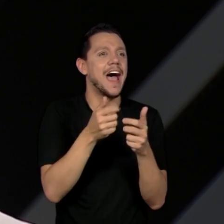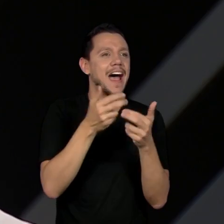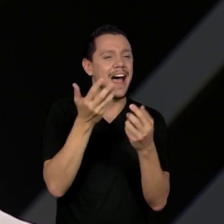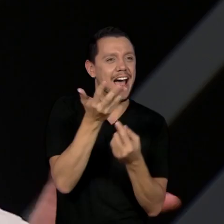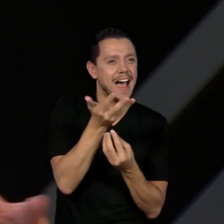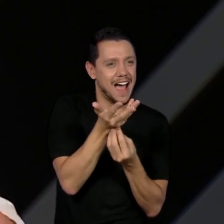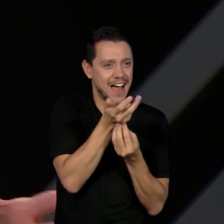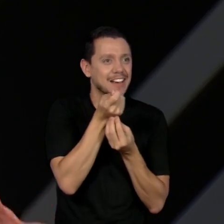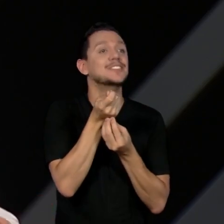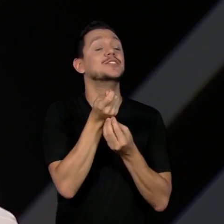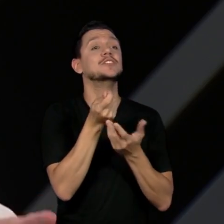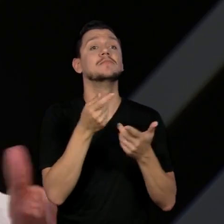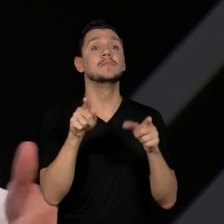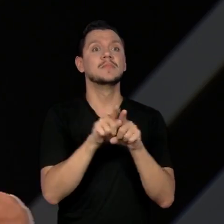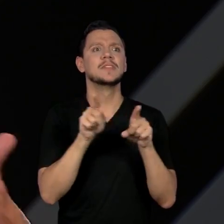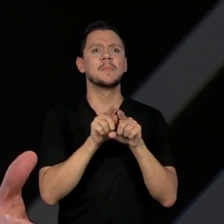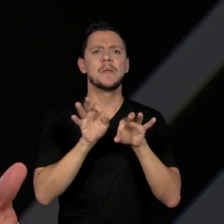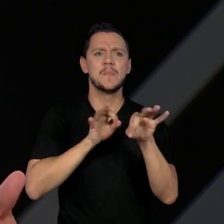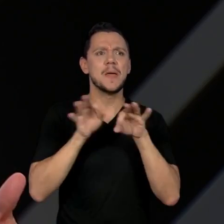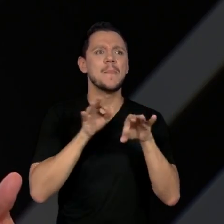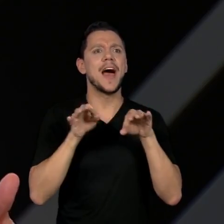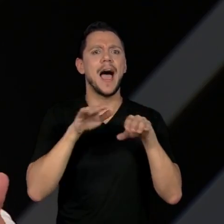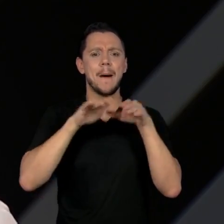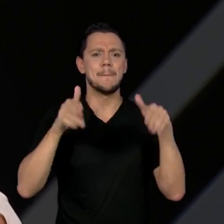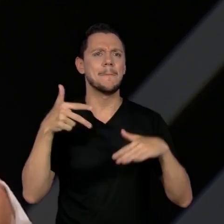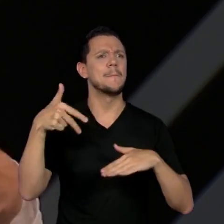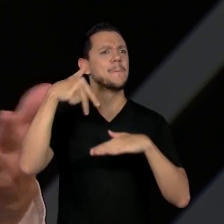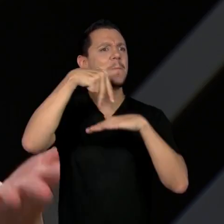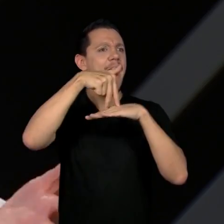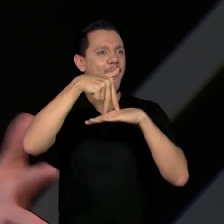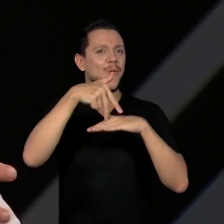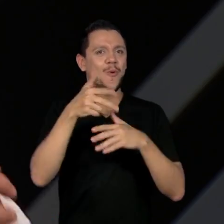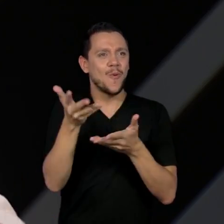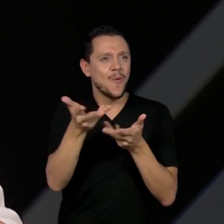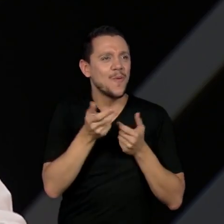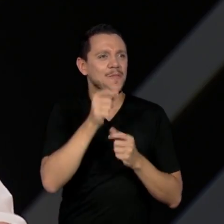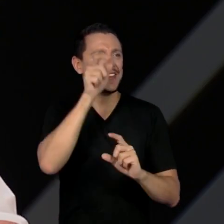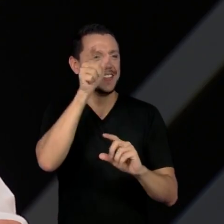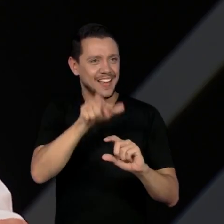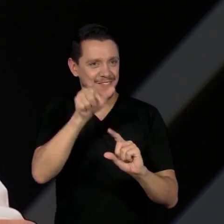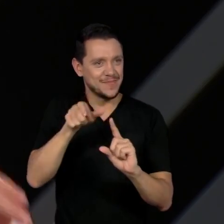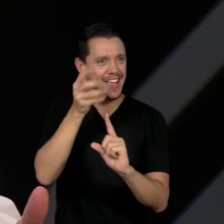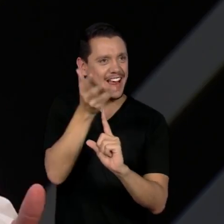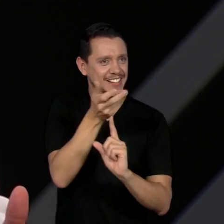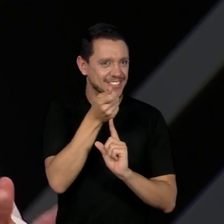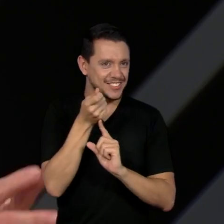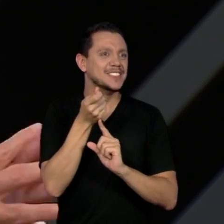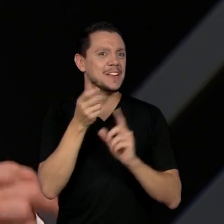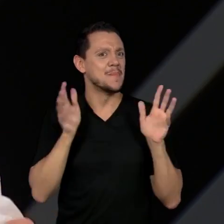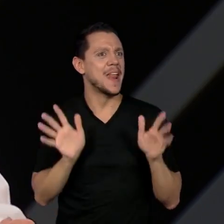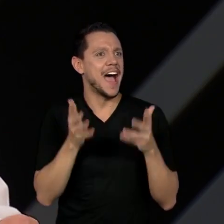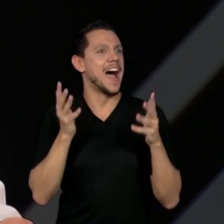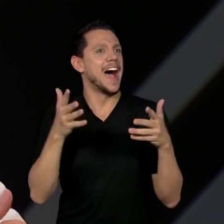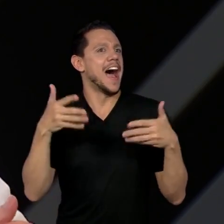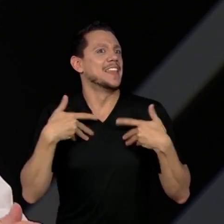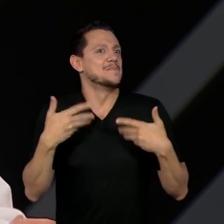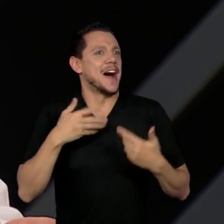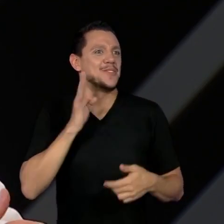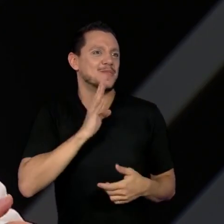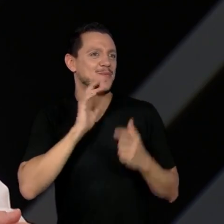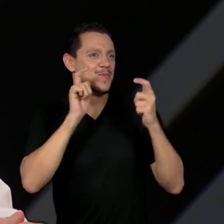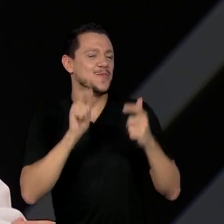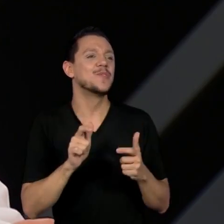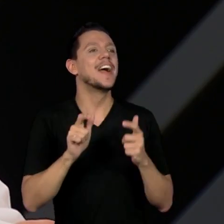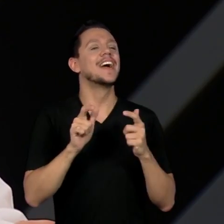palco, convidar os artistas para animar a feira. Aí nós descobrimos que Grajaú, já naquela época, era